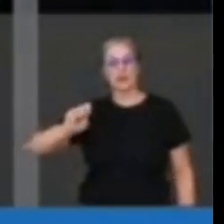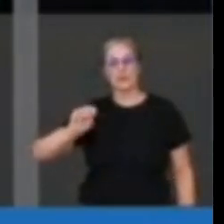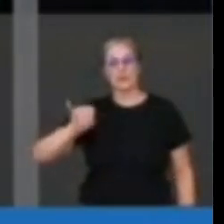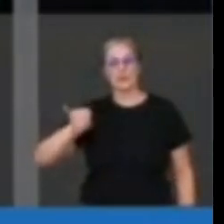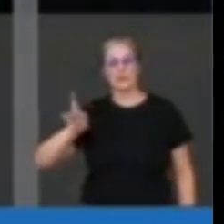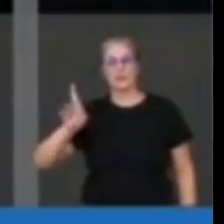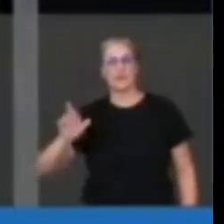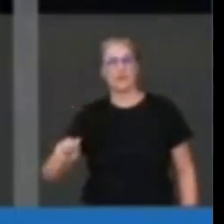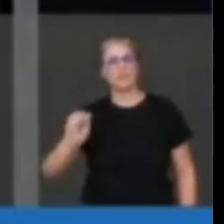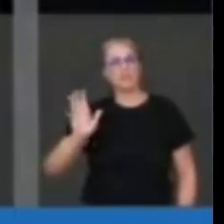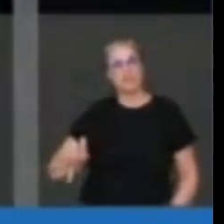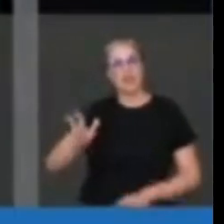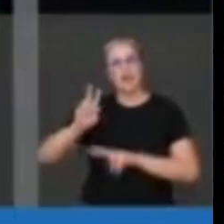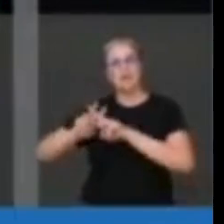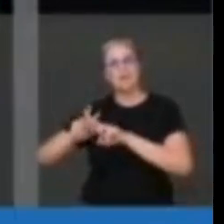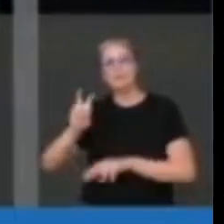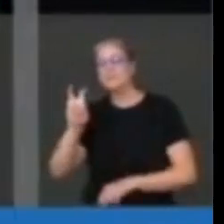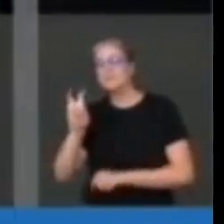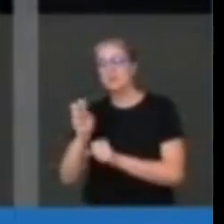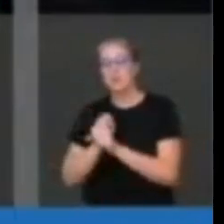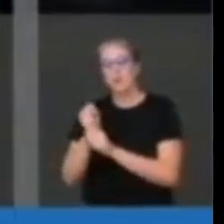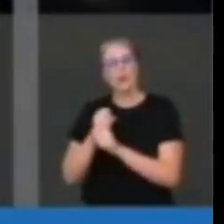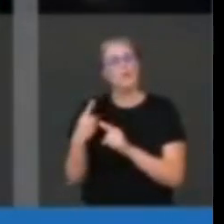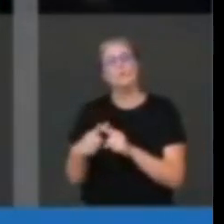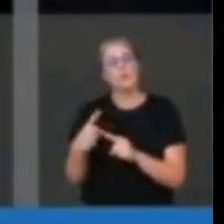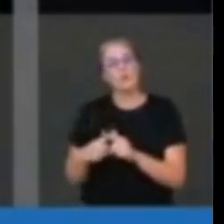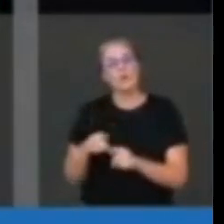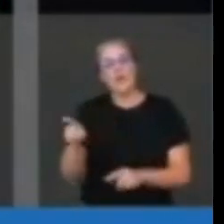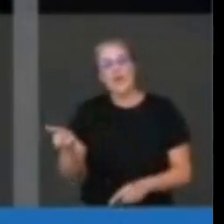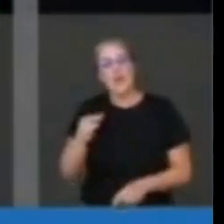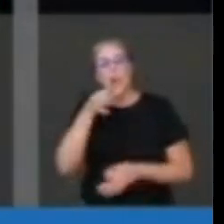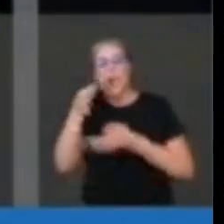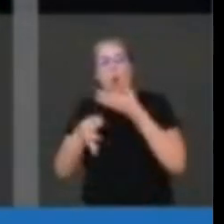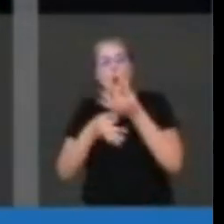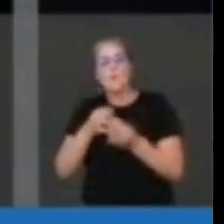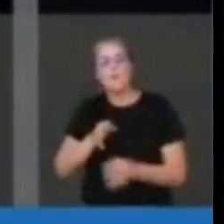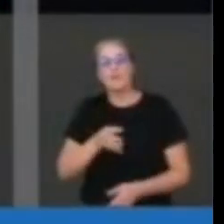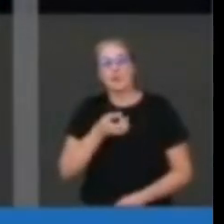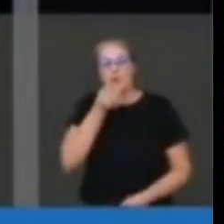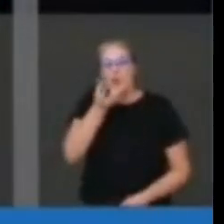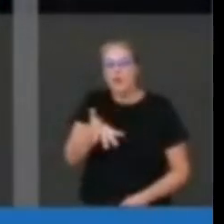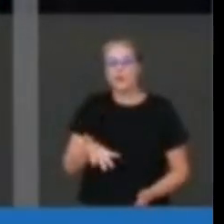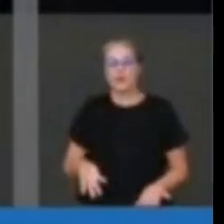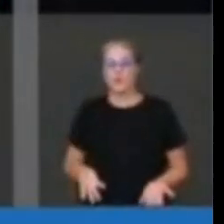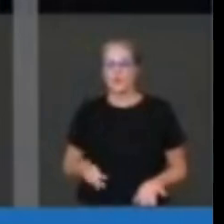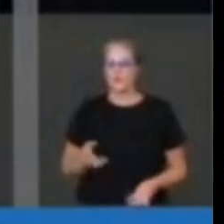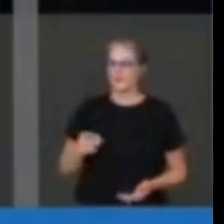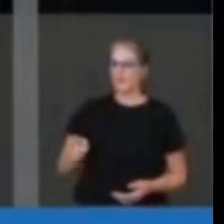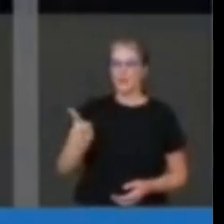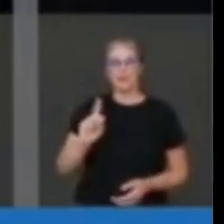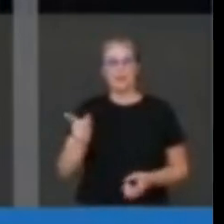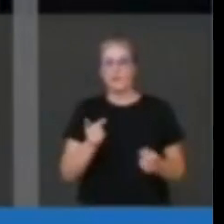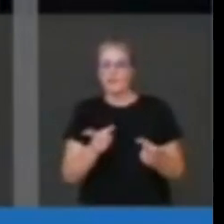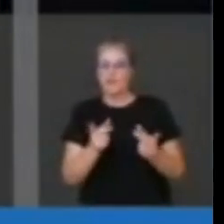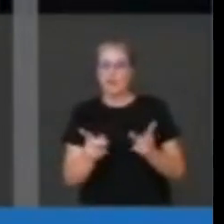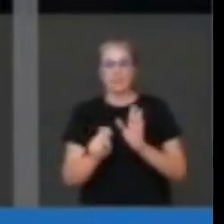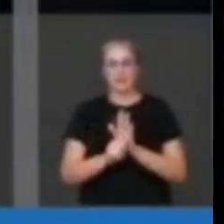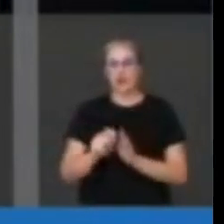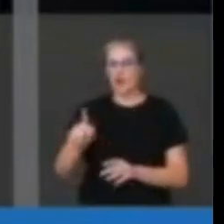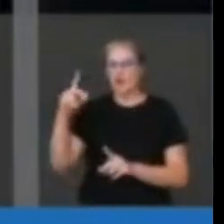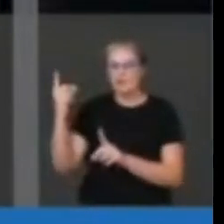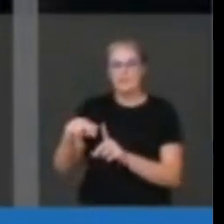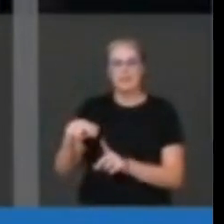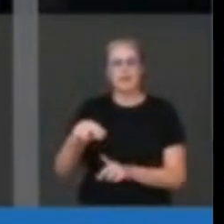Brasil, por crime de opinião. Daniel Silveira não traficou, não agrediu ninguém, não